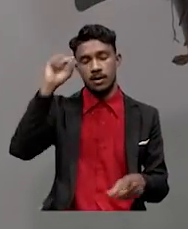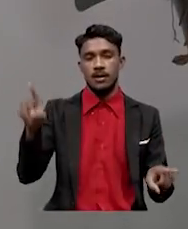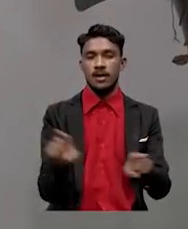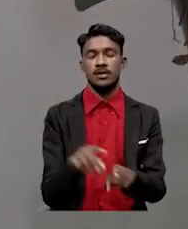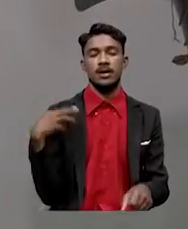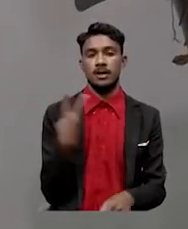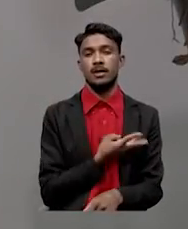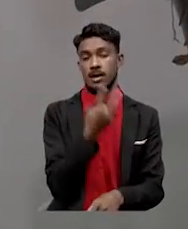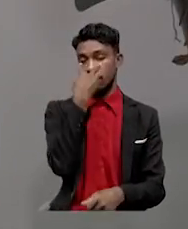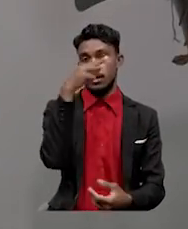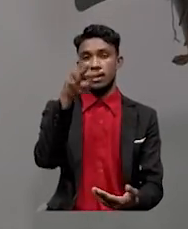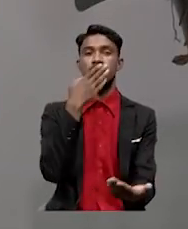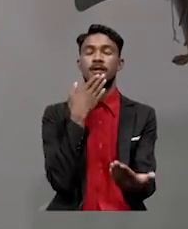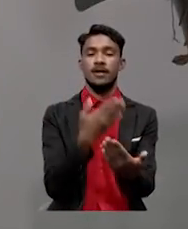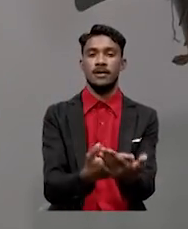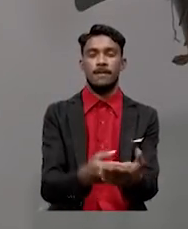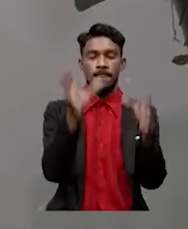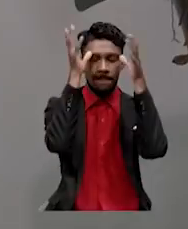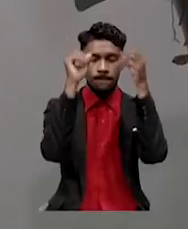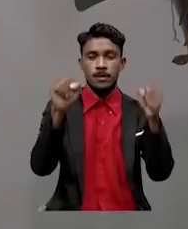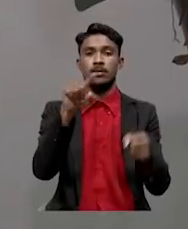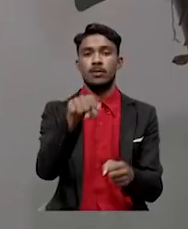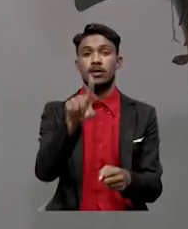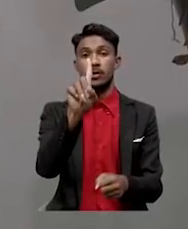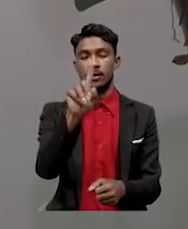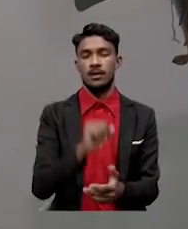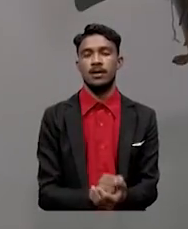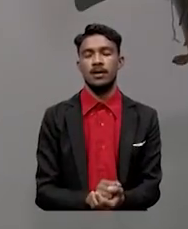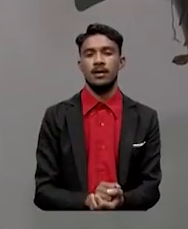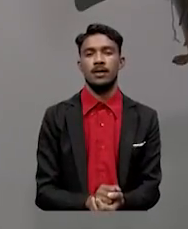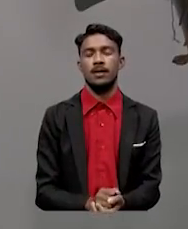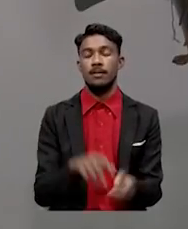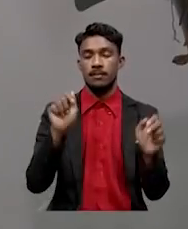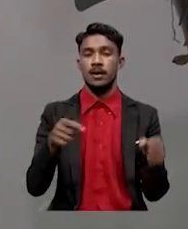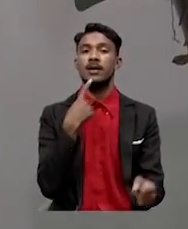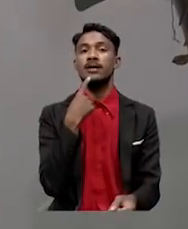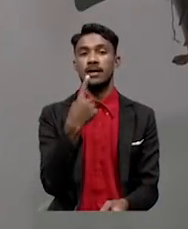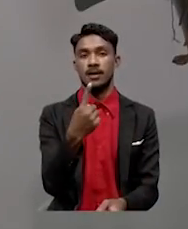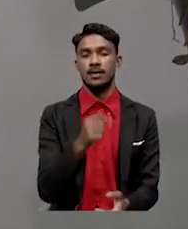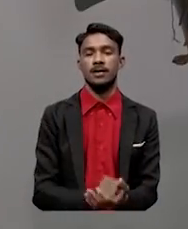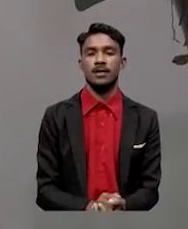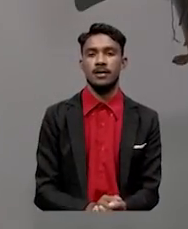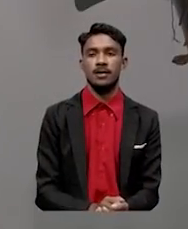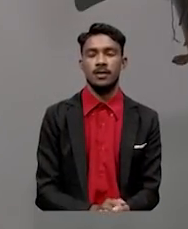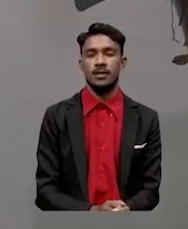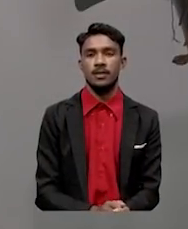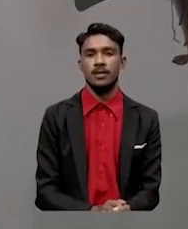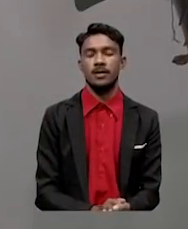ideia, presidente eleito ter os pontos, ele nem é bela até ter cata a questão de